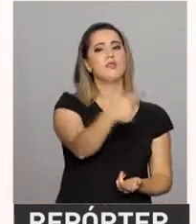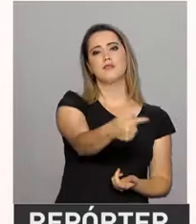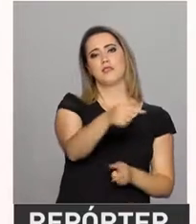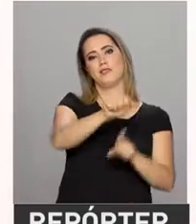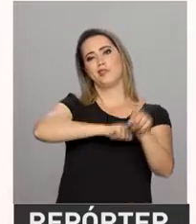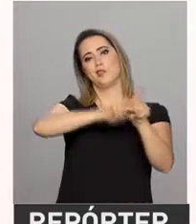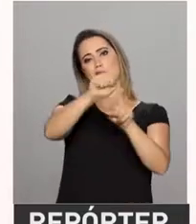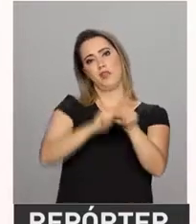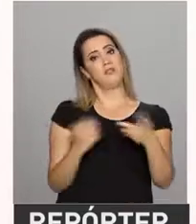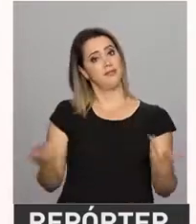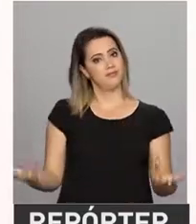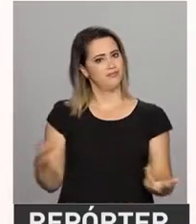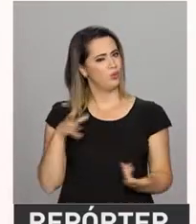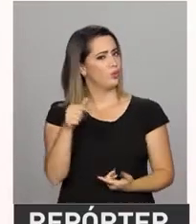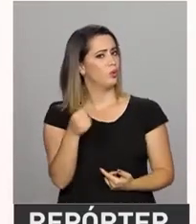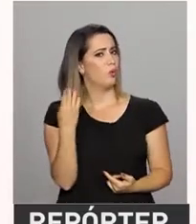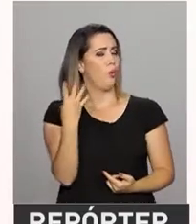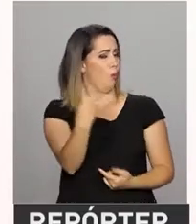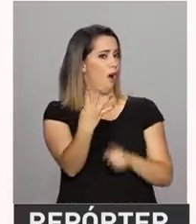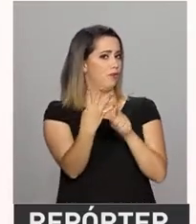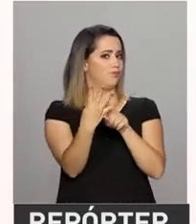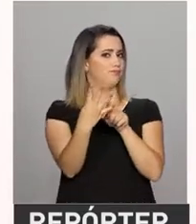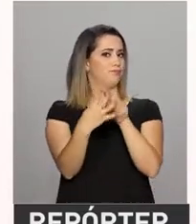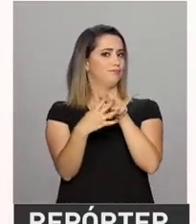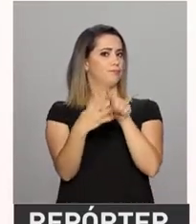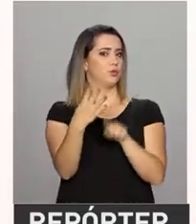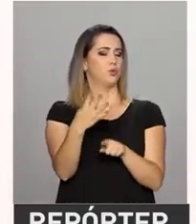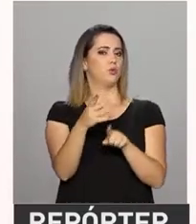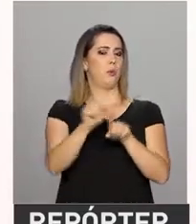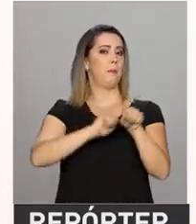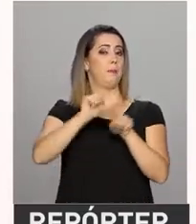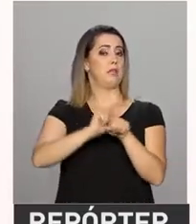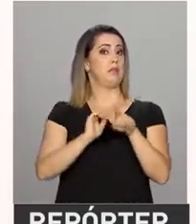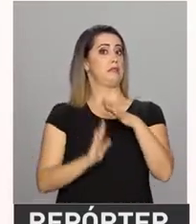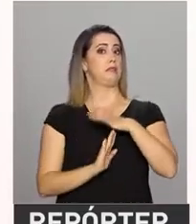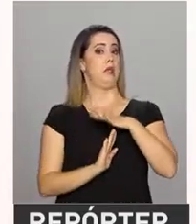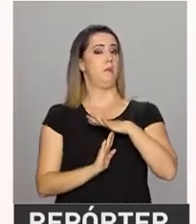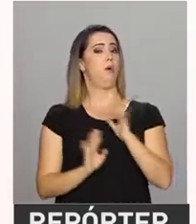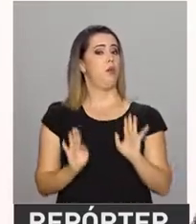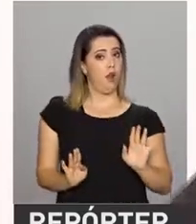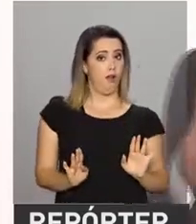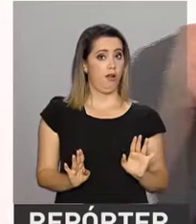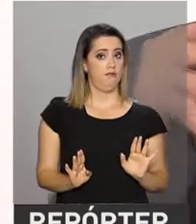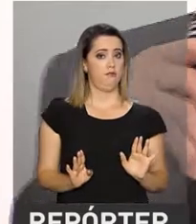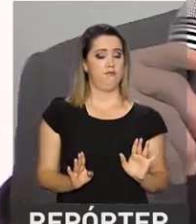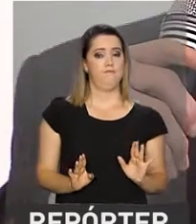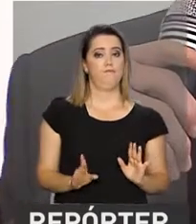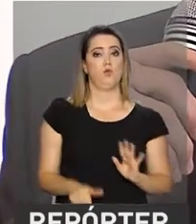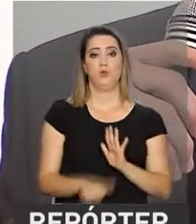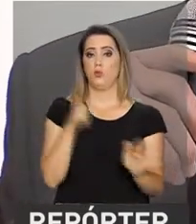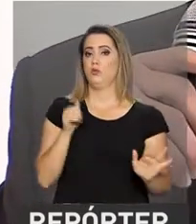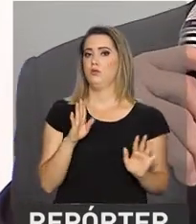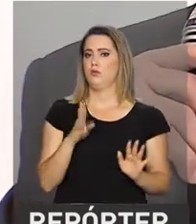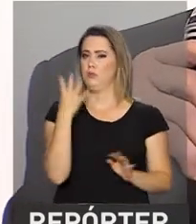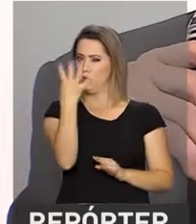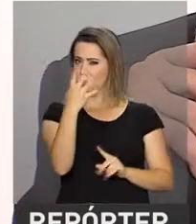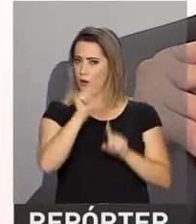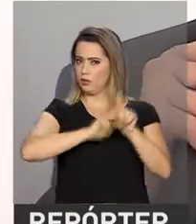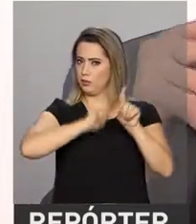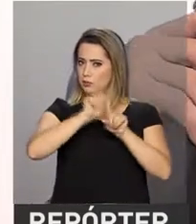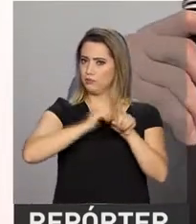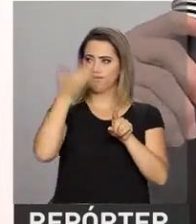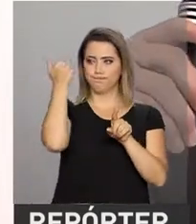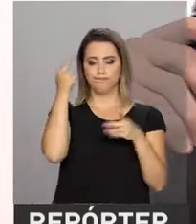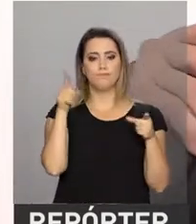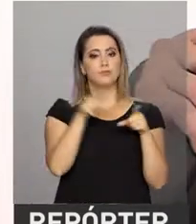sendo que quatro meses foram de interinato nós lançaremos interinos nos primeiros quatro meses e